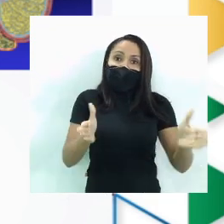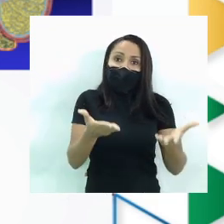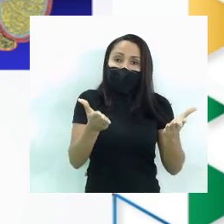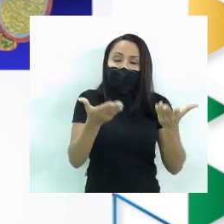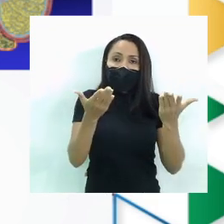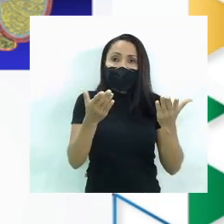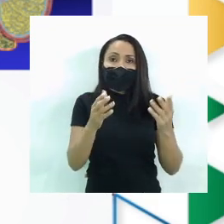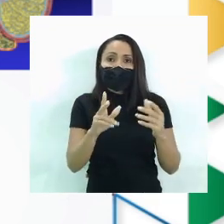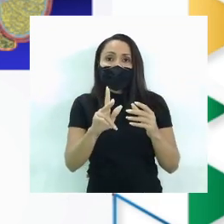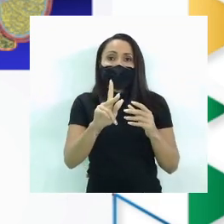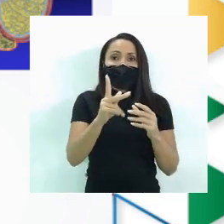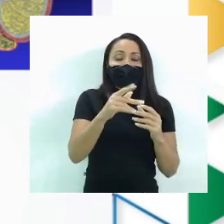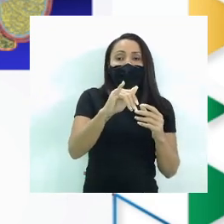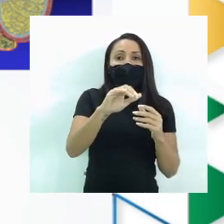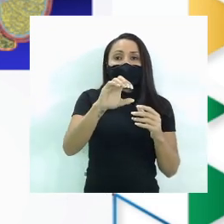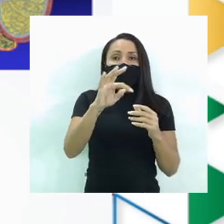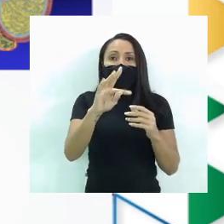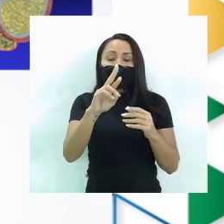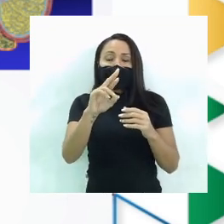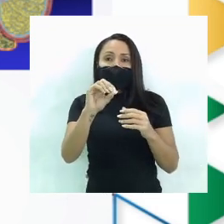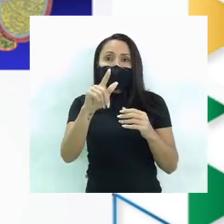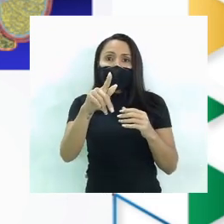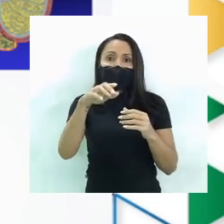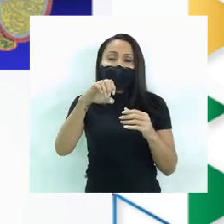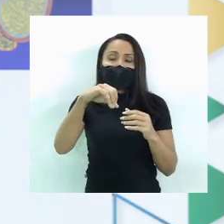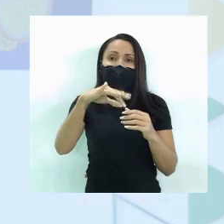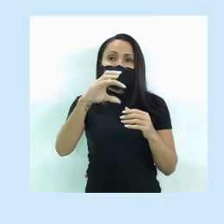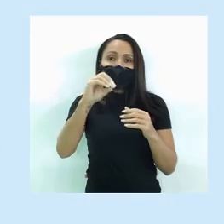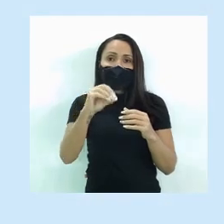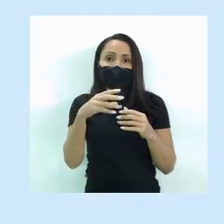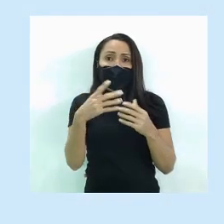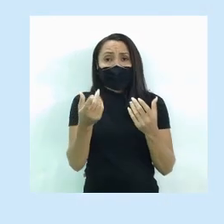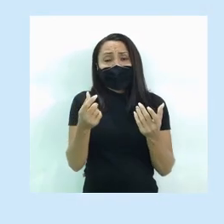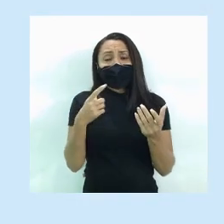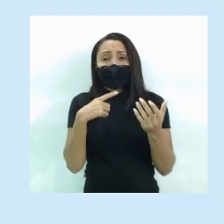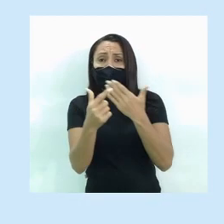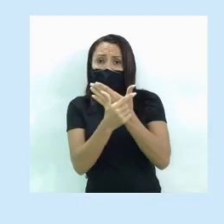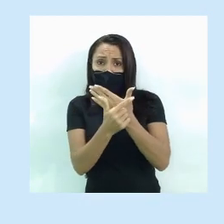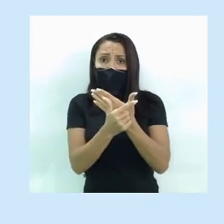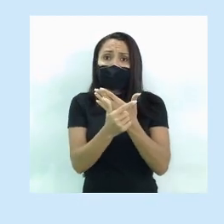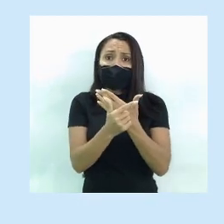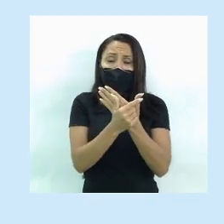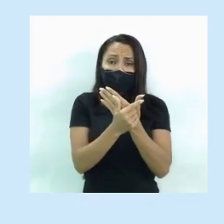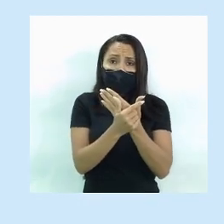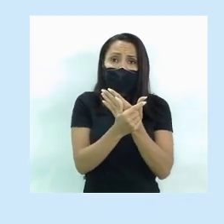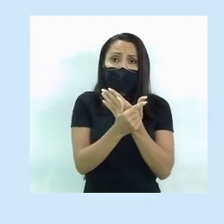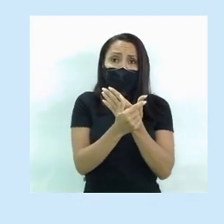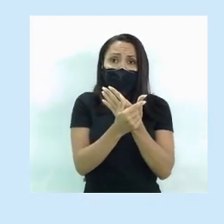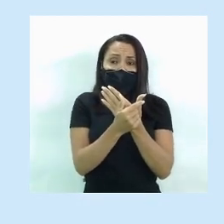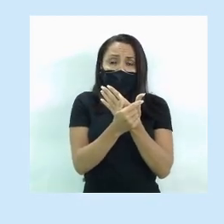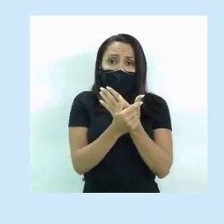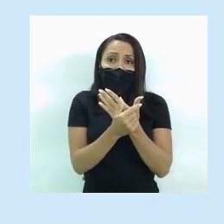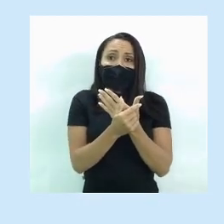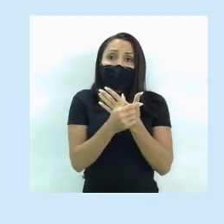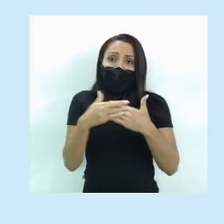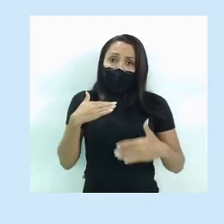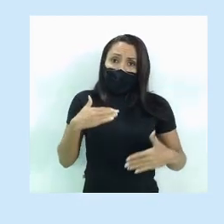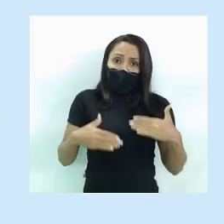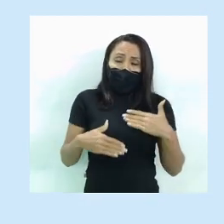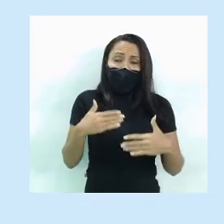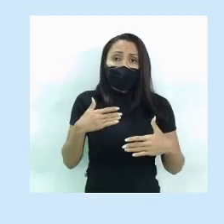o estrogênio. Então, existem todas essas funções no organismo através das